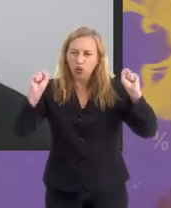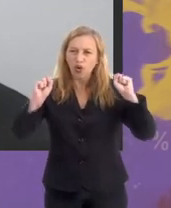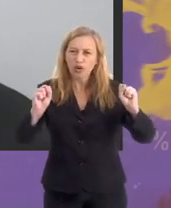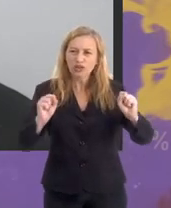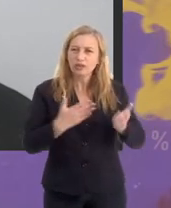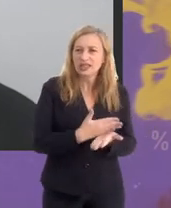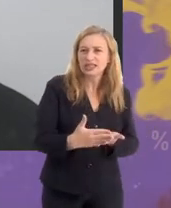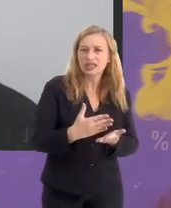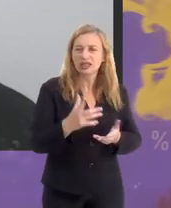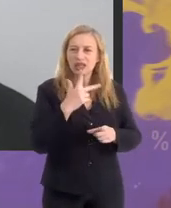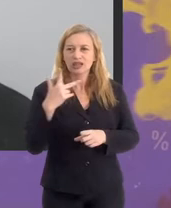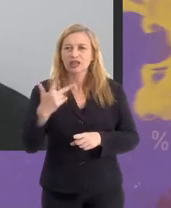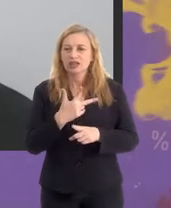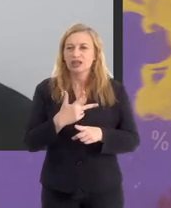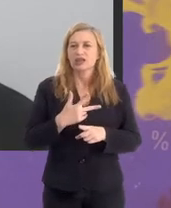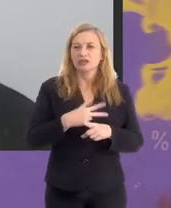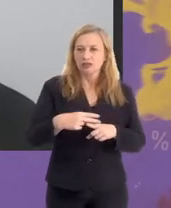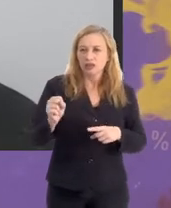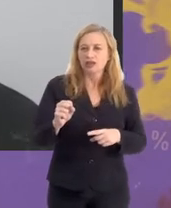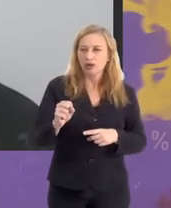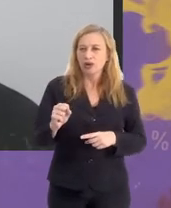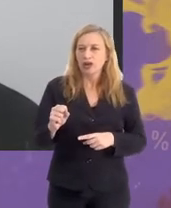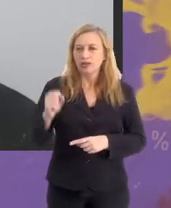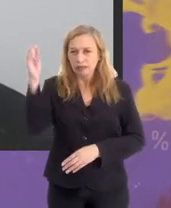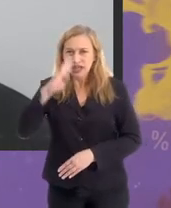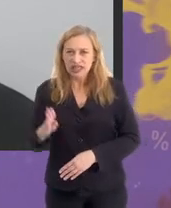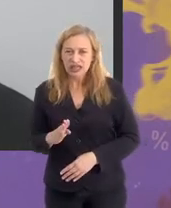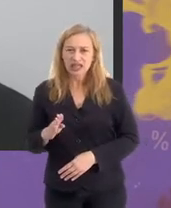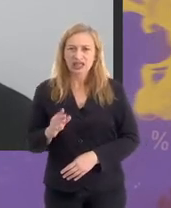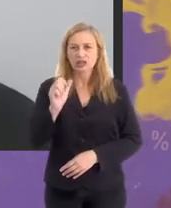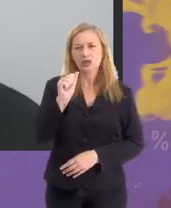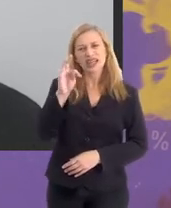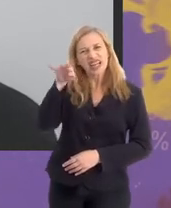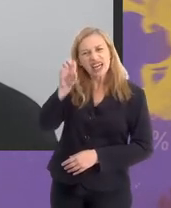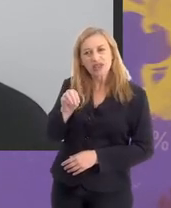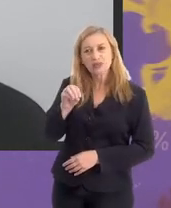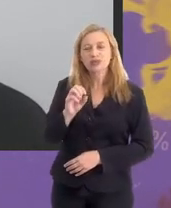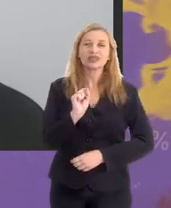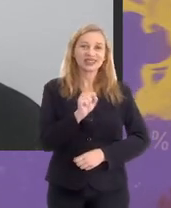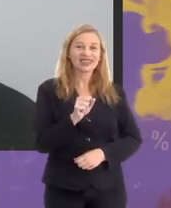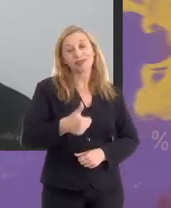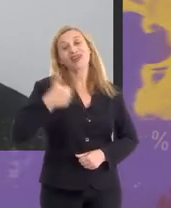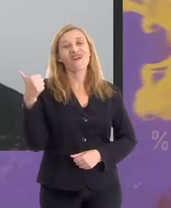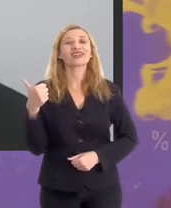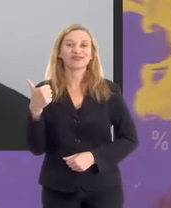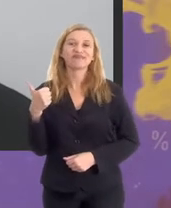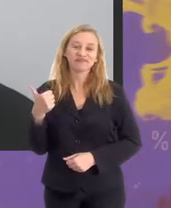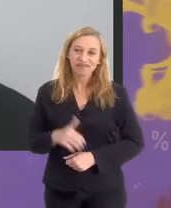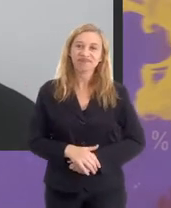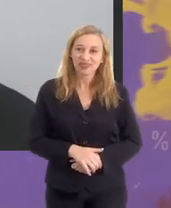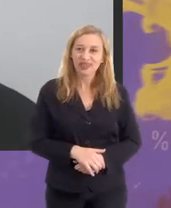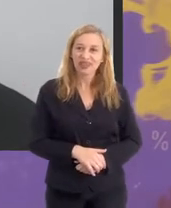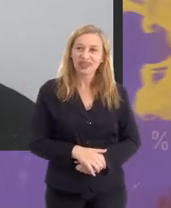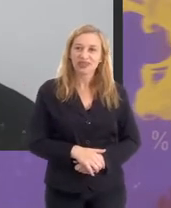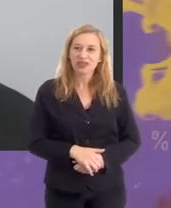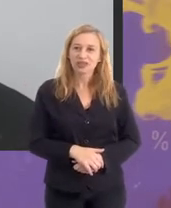Começando por ter sido campeão brasileiro e foi um baita campeonato muito o médico eu acho que é melhor